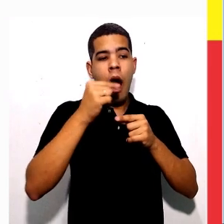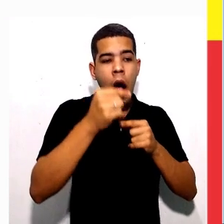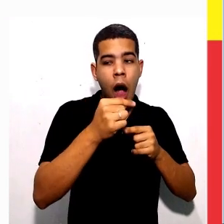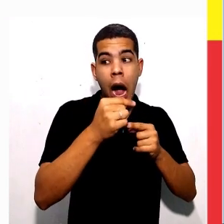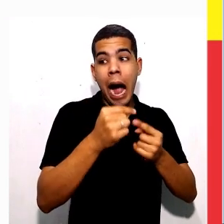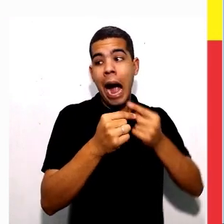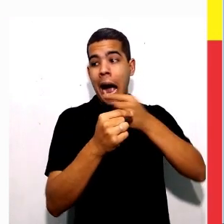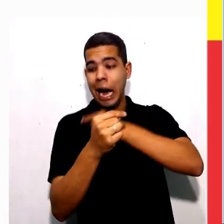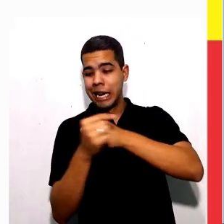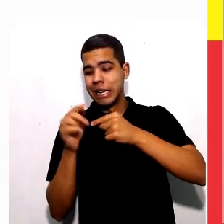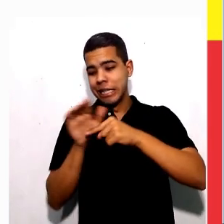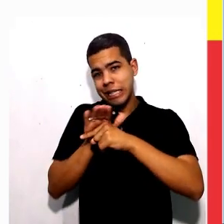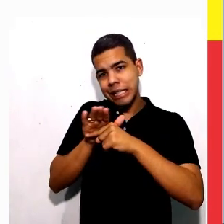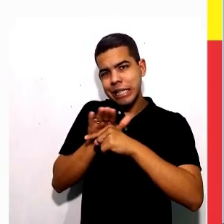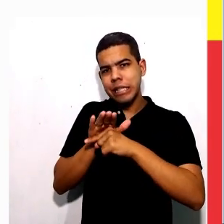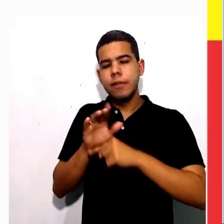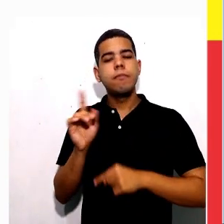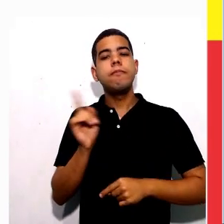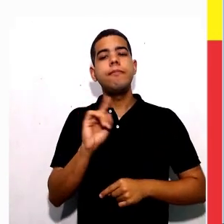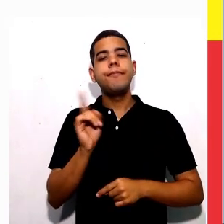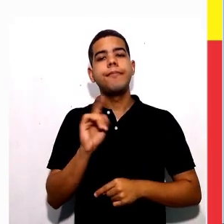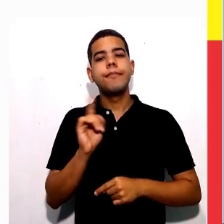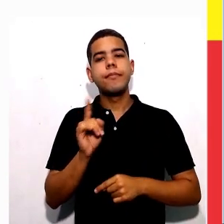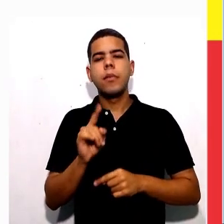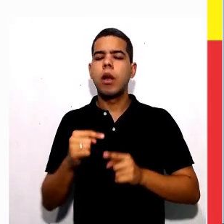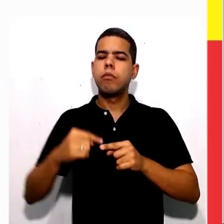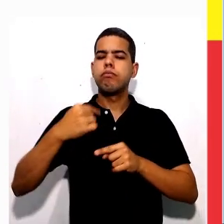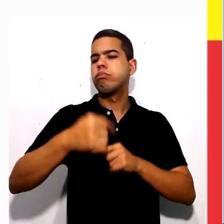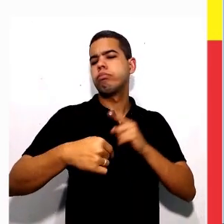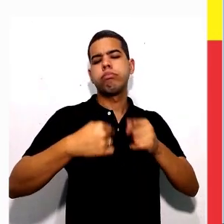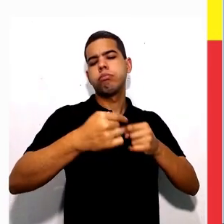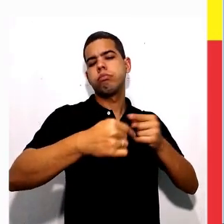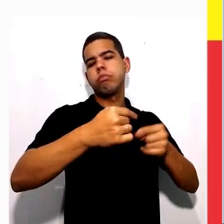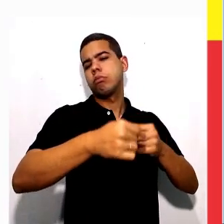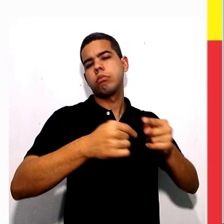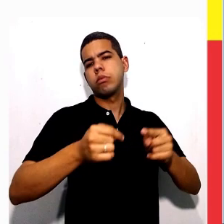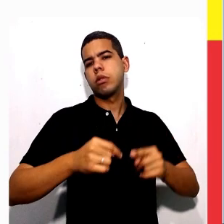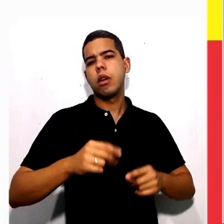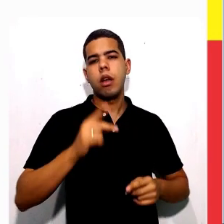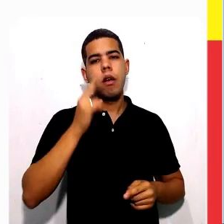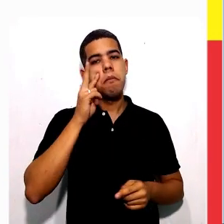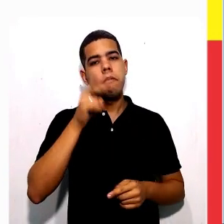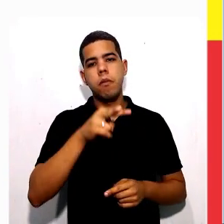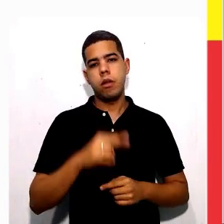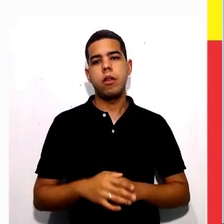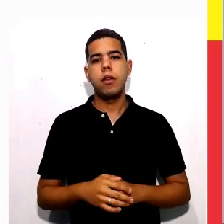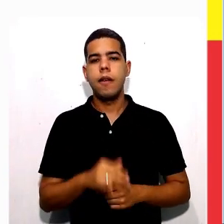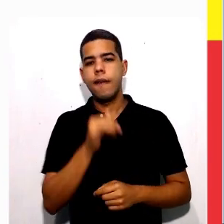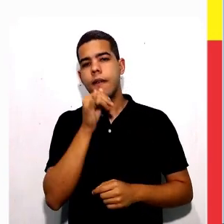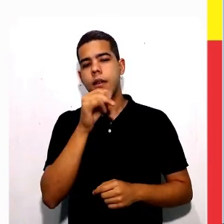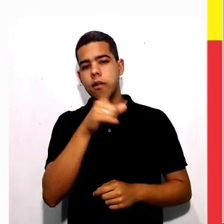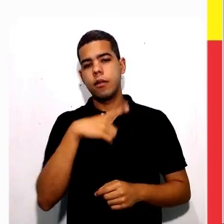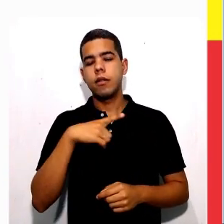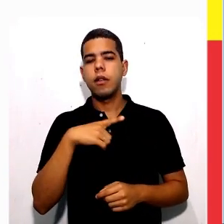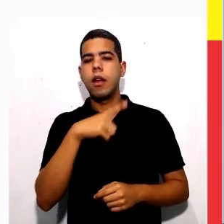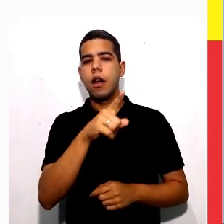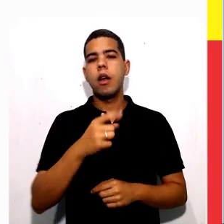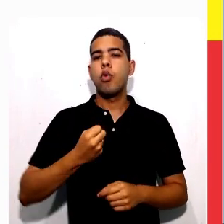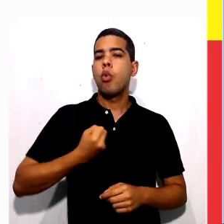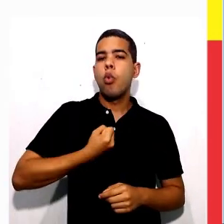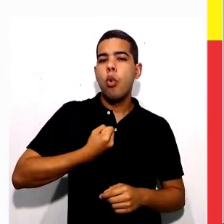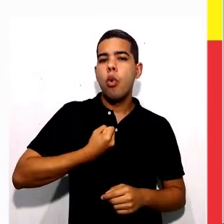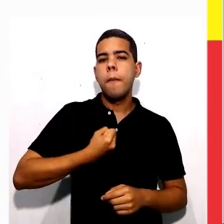termos anteriores para determinarmos o próximo termo. Podemos determinar o valor de um elemento da